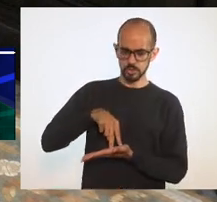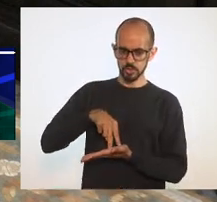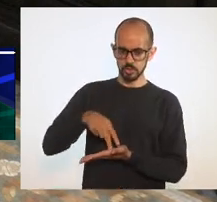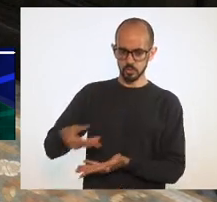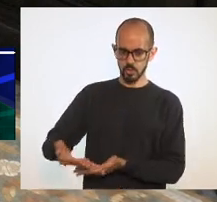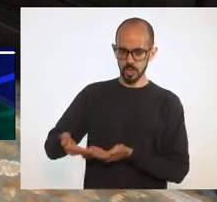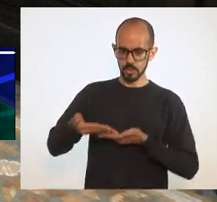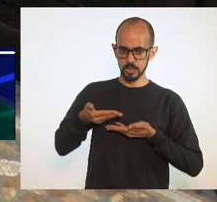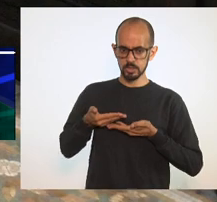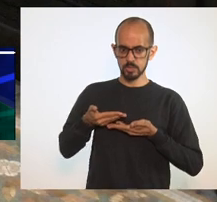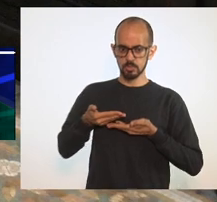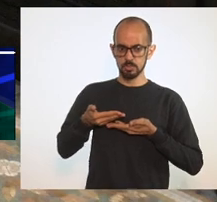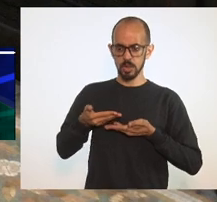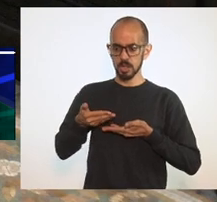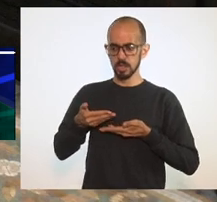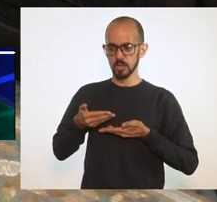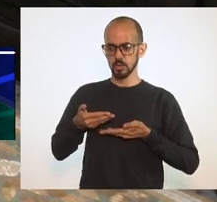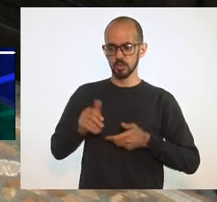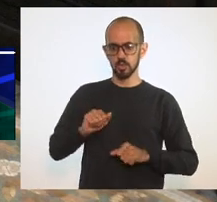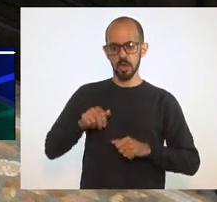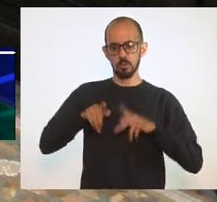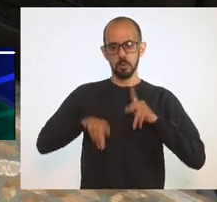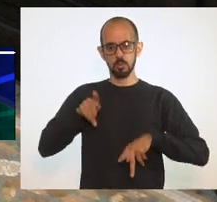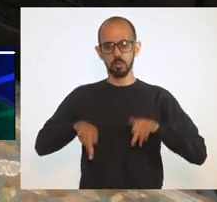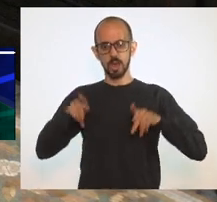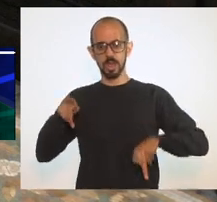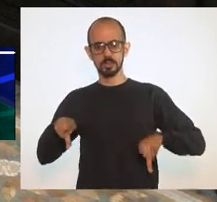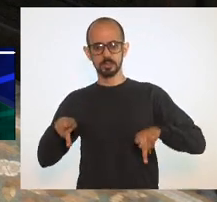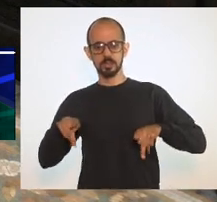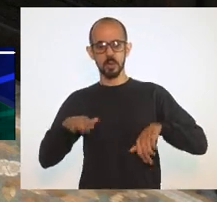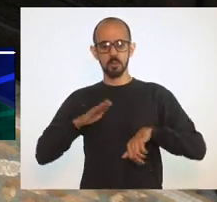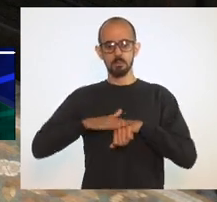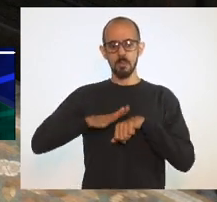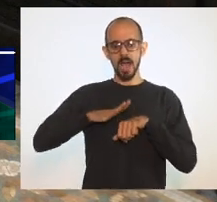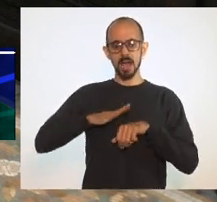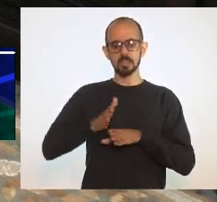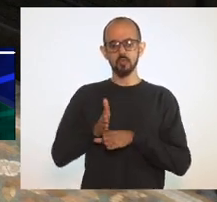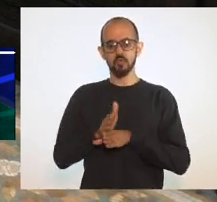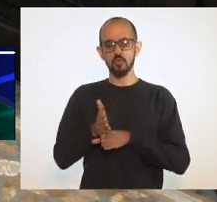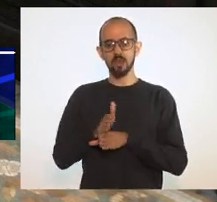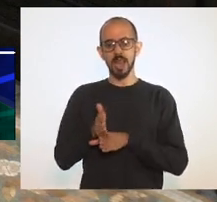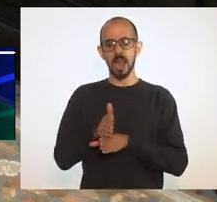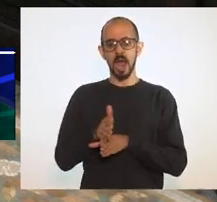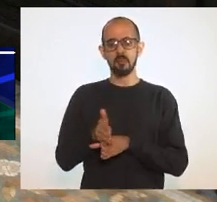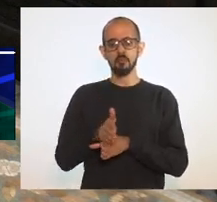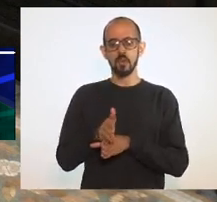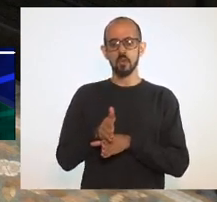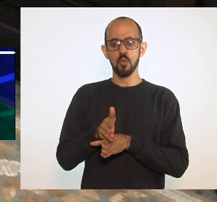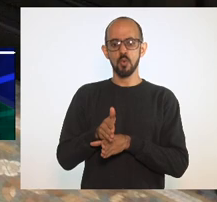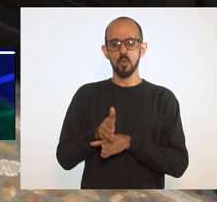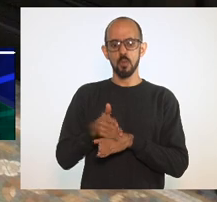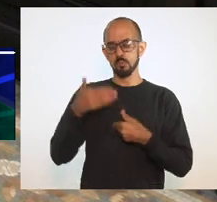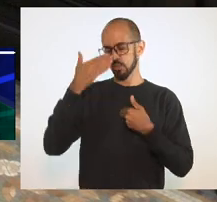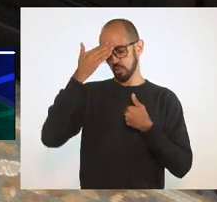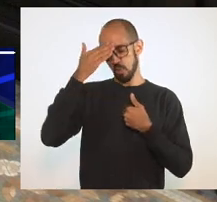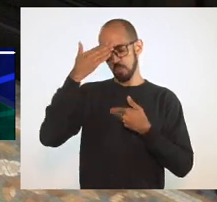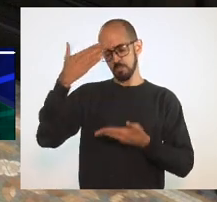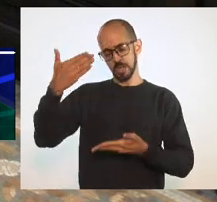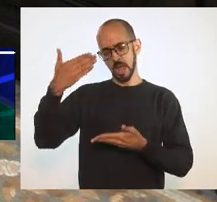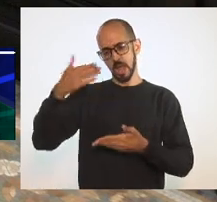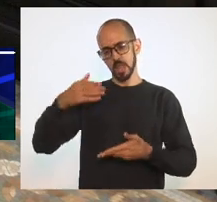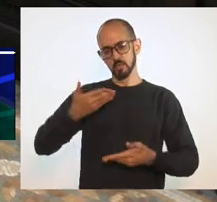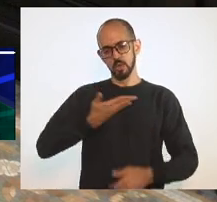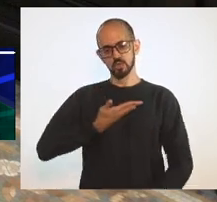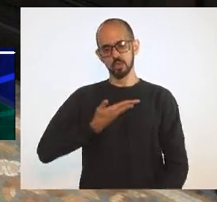ao público prioritário e na população de maior vulnerabilidade social. Presidente, meu muito obrigada aos